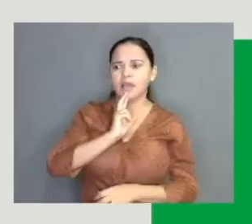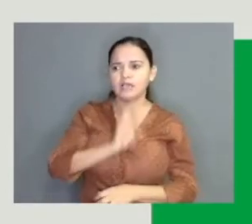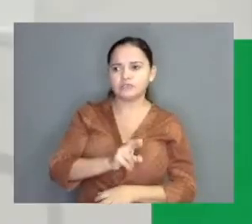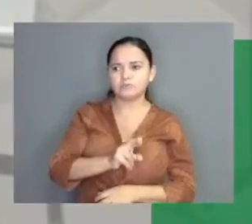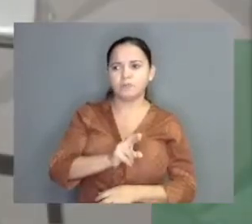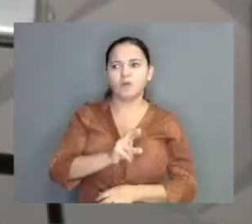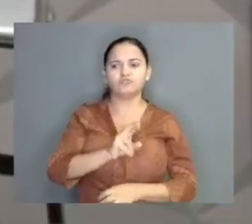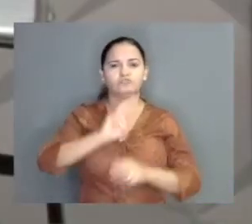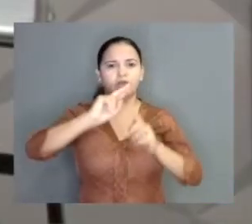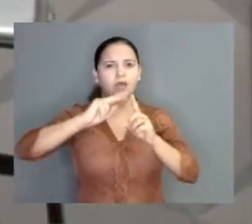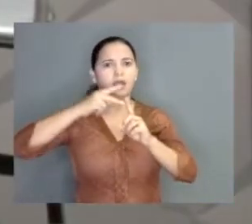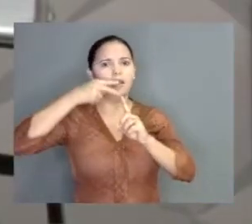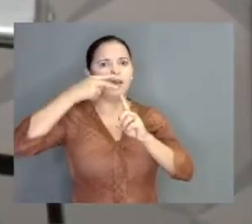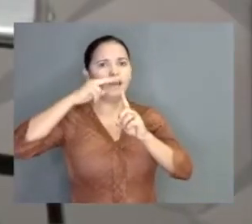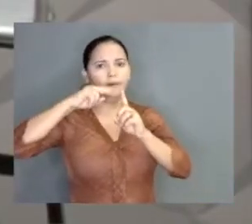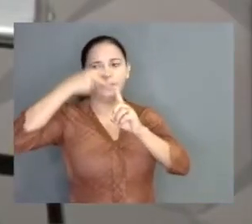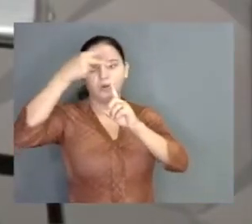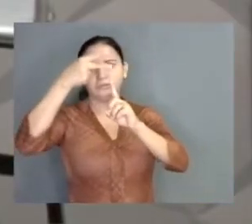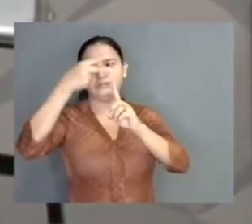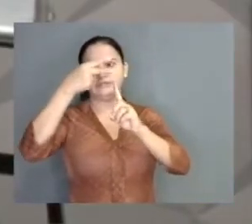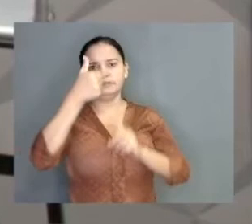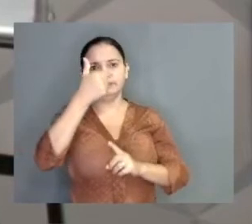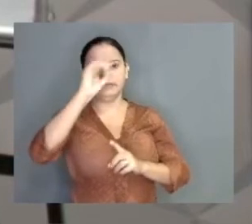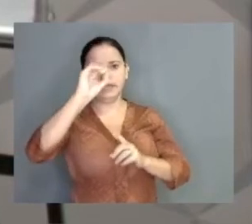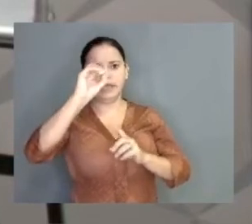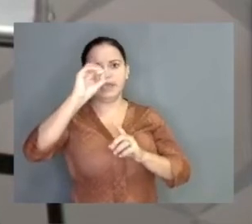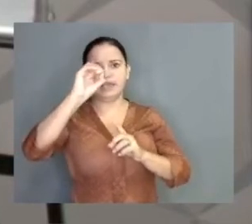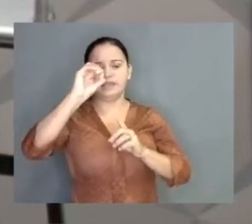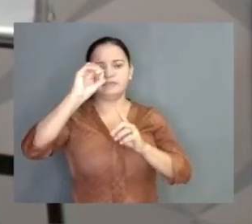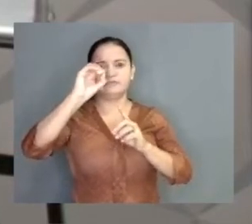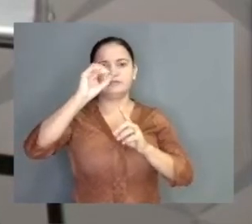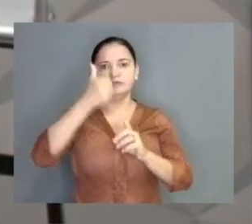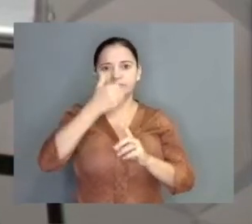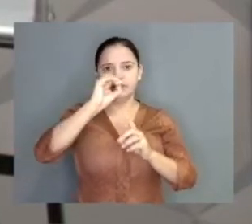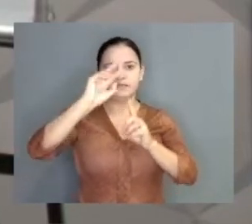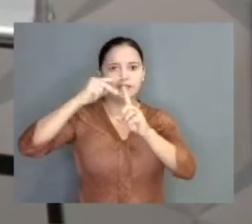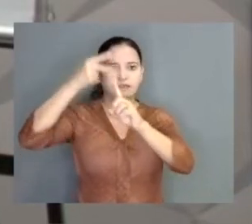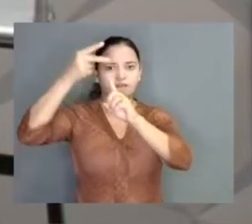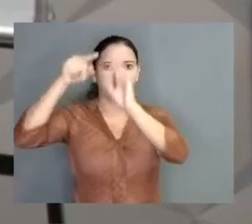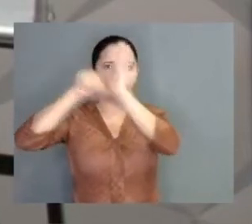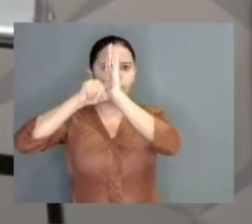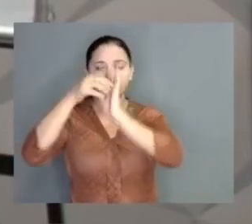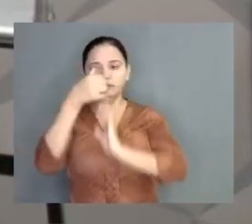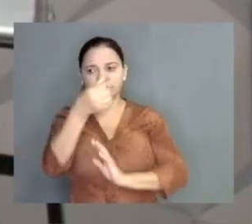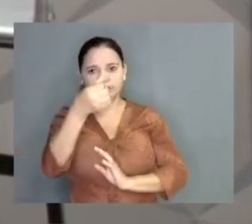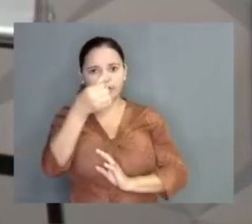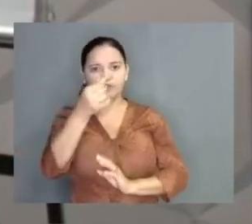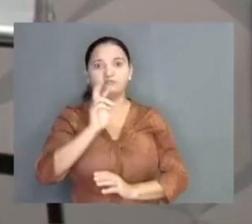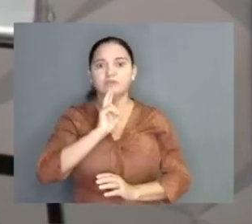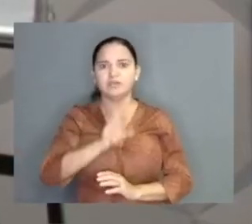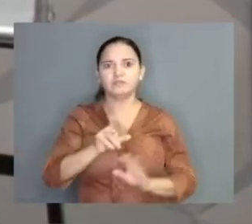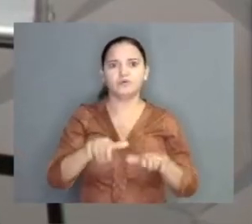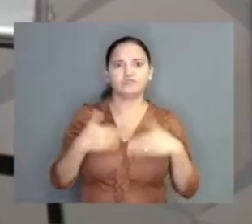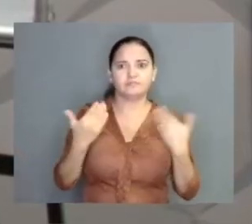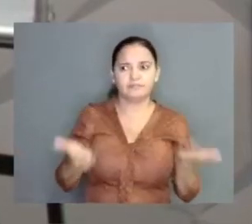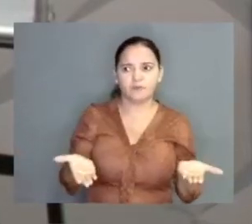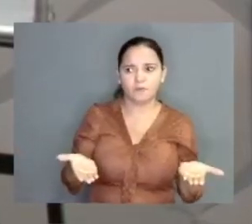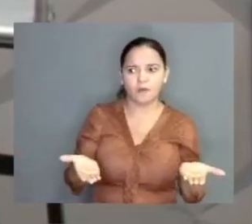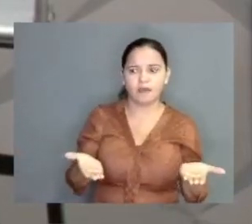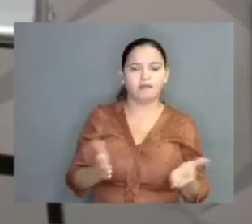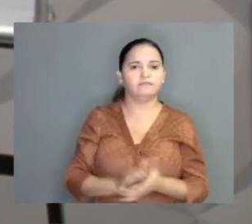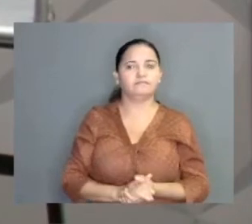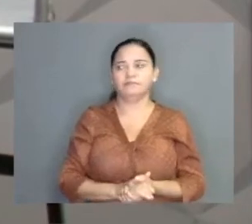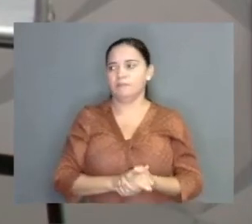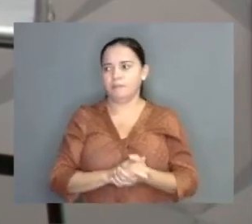10 elevado a menos 6? Antes de mais nada, todo cuidado é pouco numa questão de